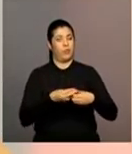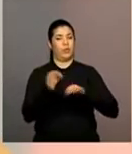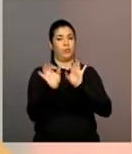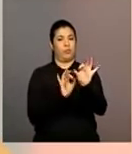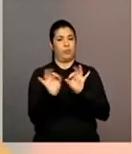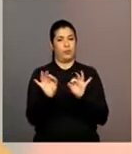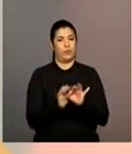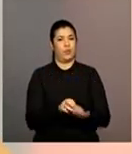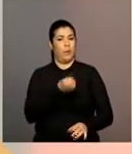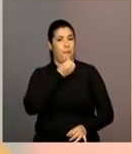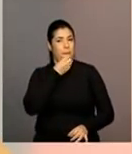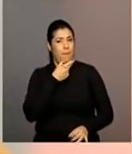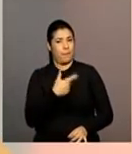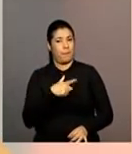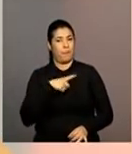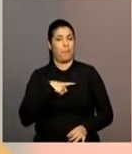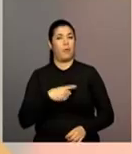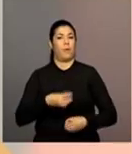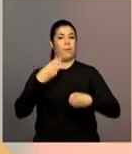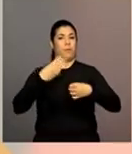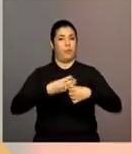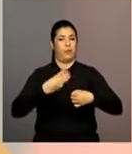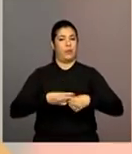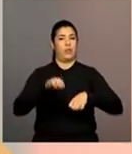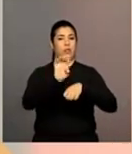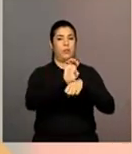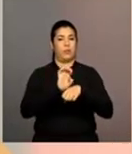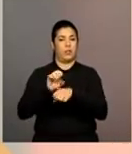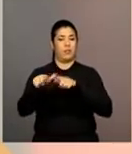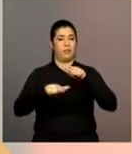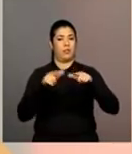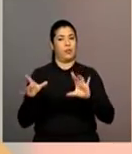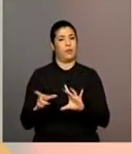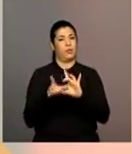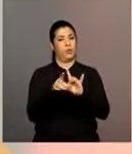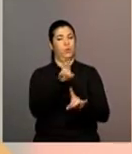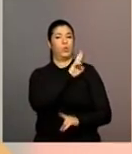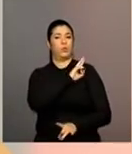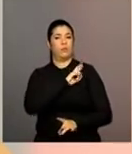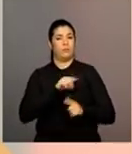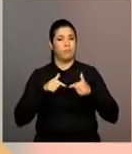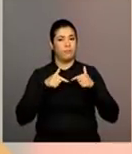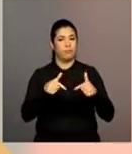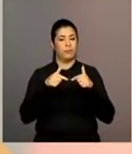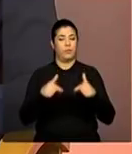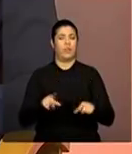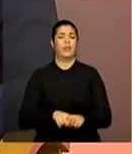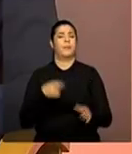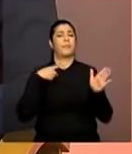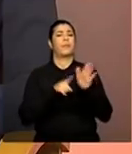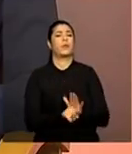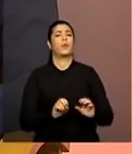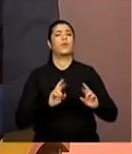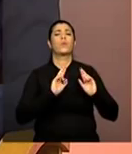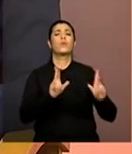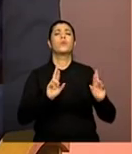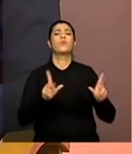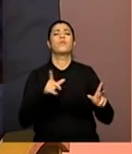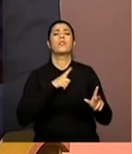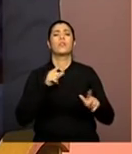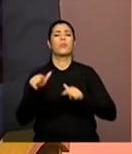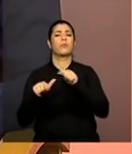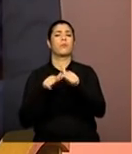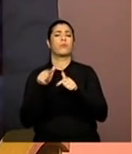municípios e estados que assumam também essa responsabilidade e qual o impacto e a diferenciação no